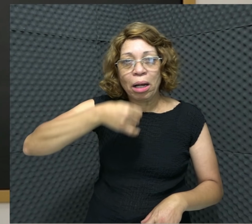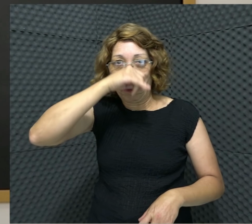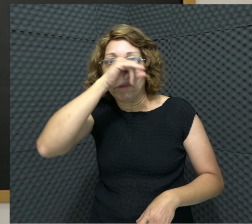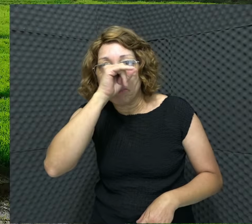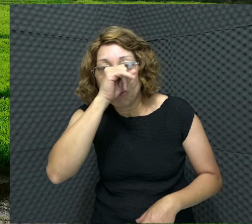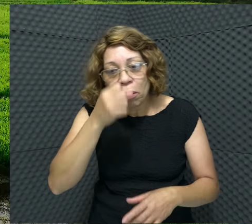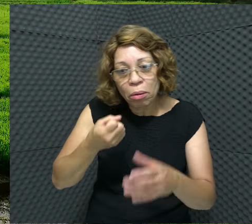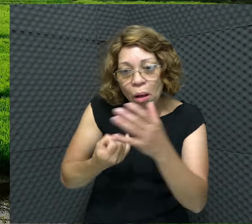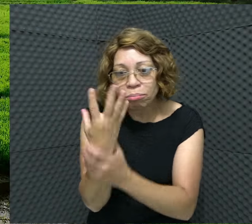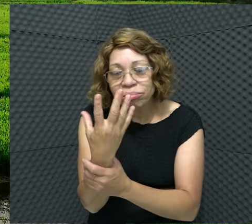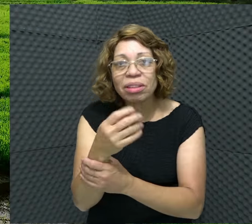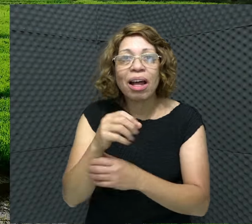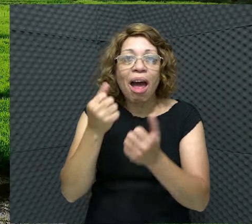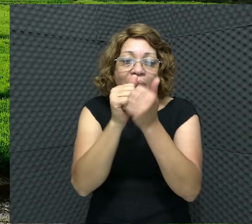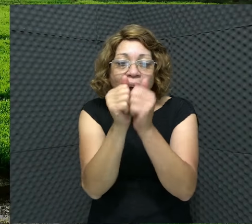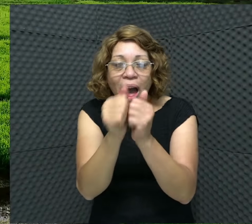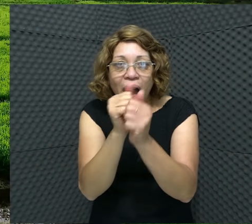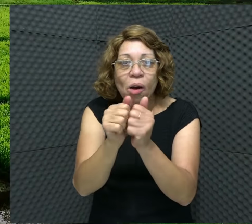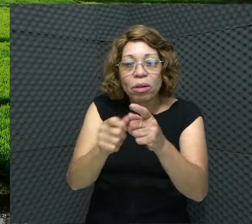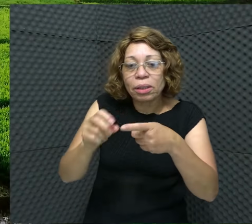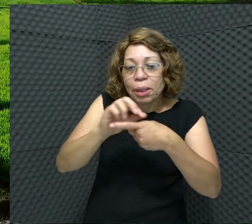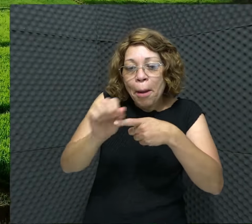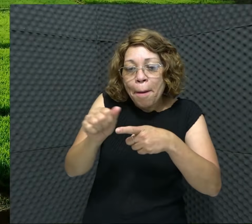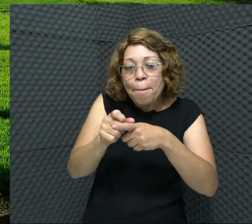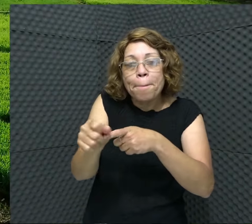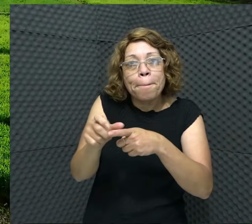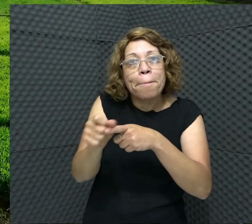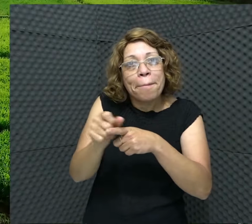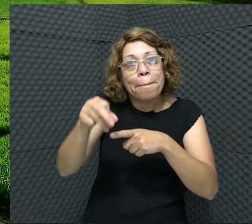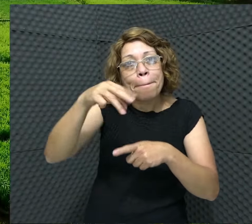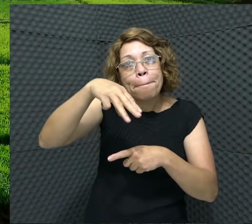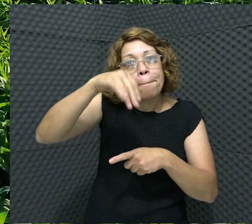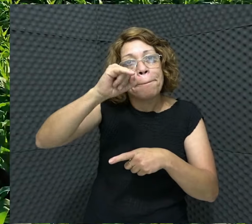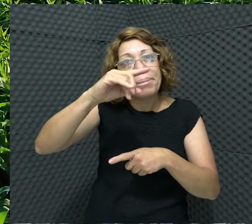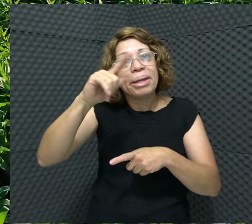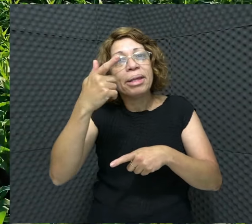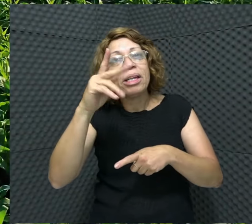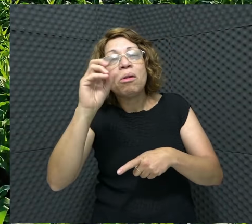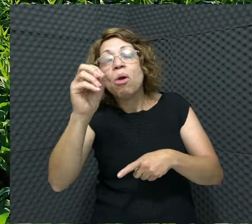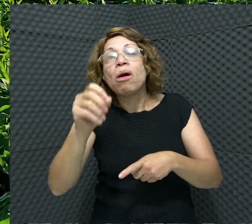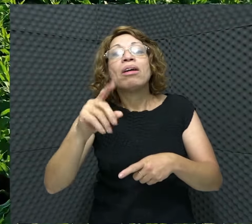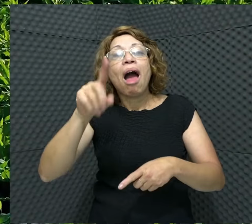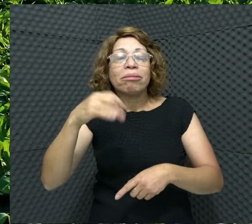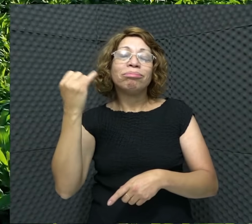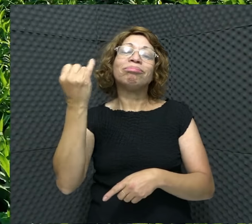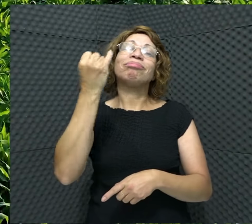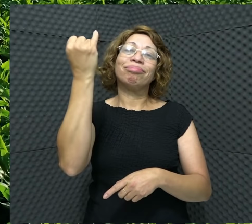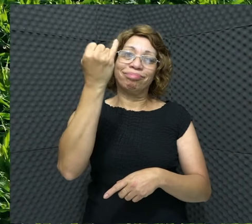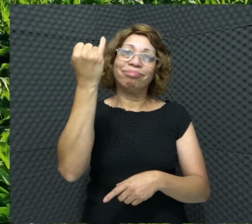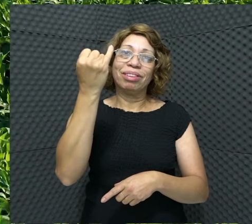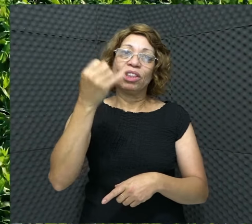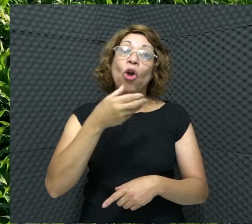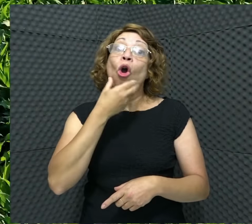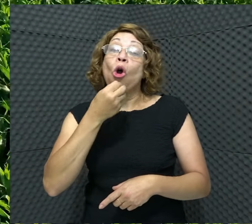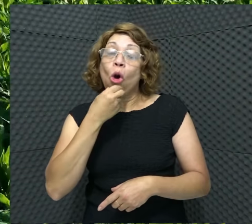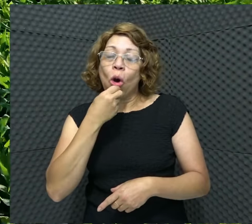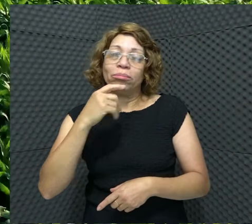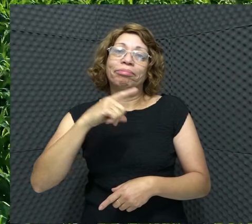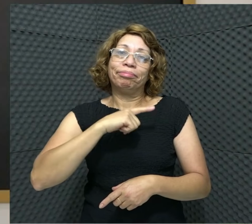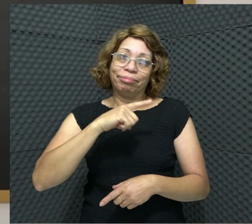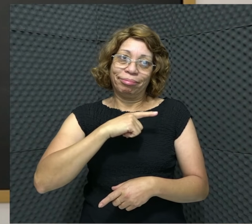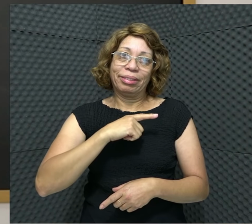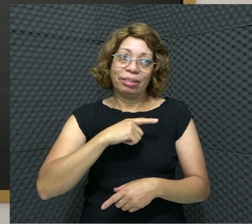plantar arroz, milho. Isso era muito importante porque já eram certas comodidades que o homem tinha,